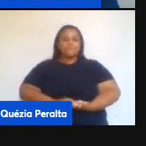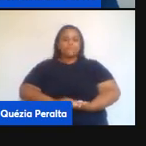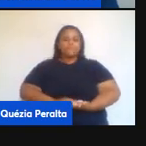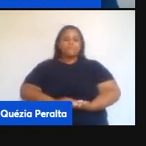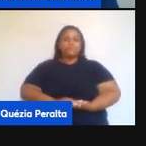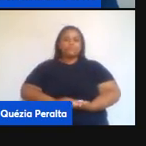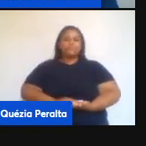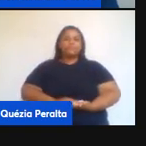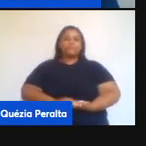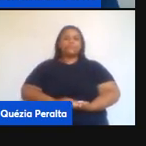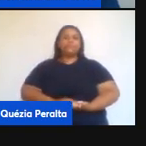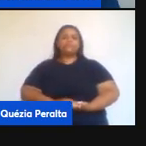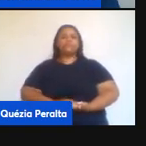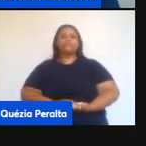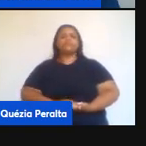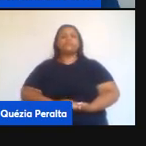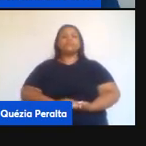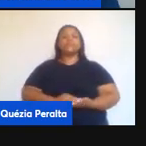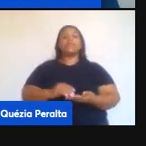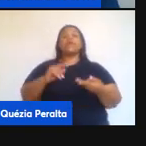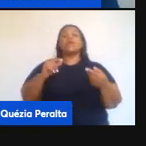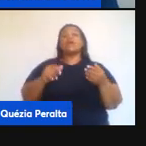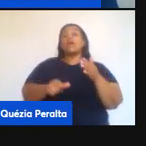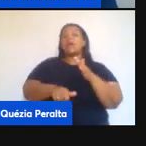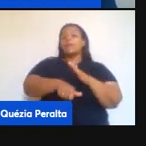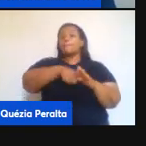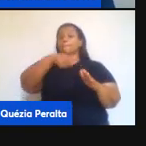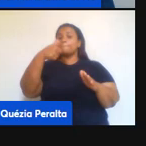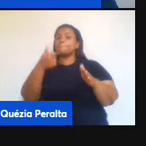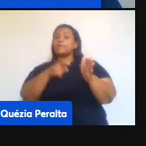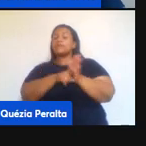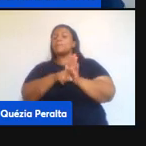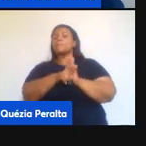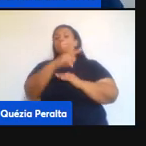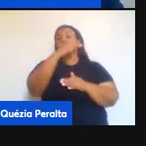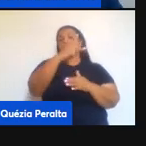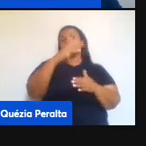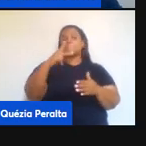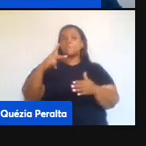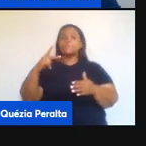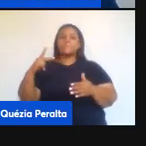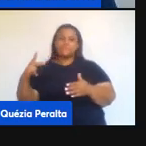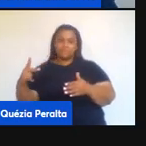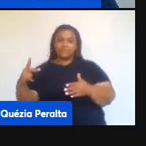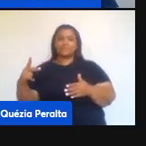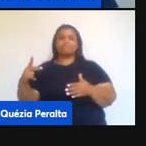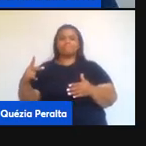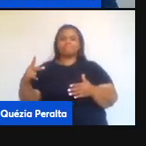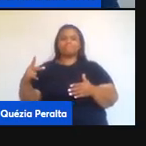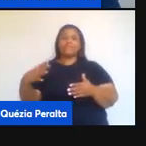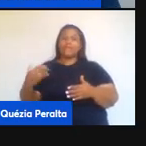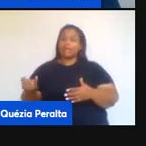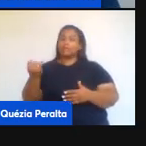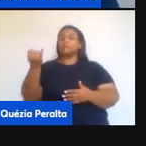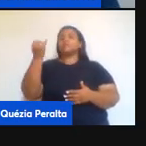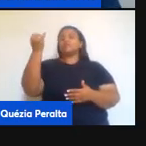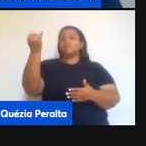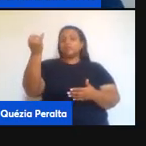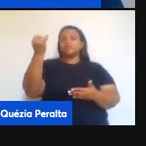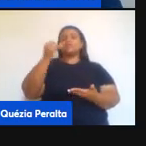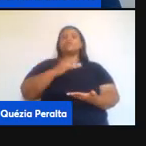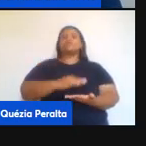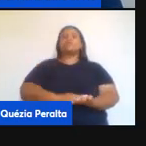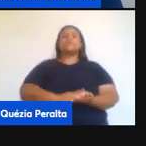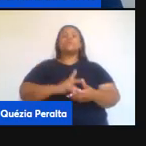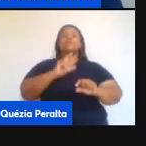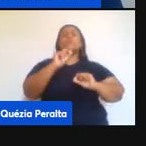Então, eu quero partir da primeira pergunta sobre o PPP, que ela é fatal e não tem como nós escaparmos dela. O que é